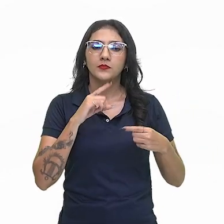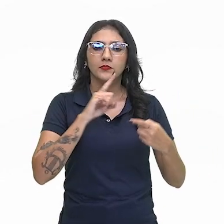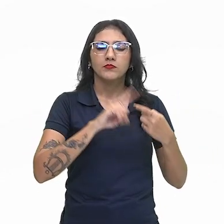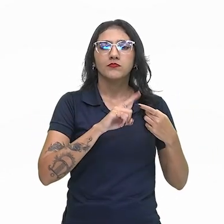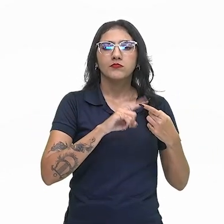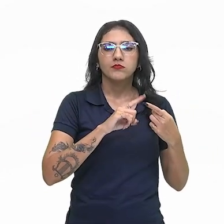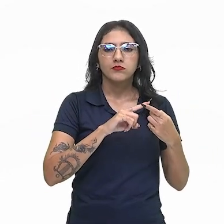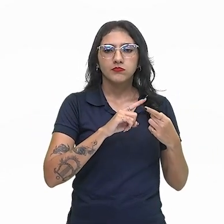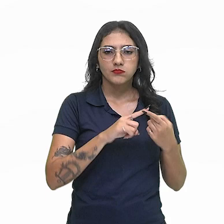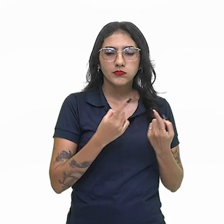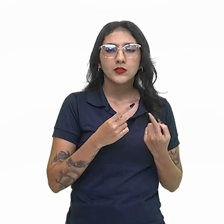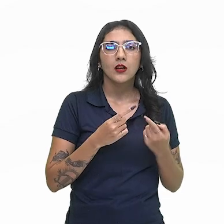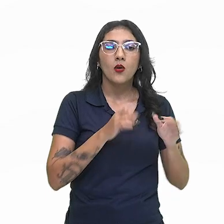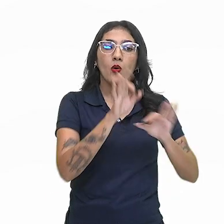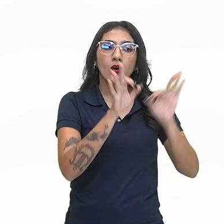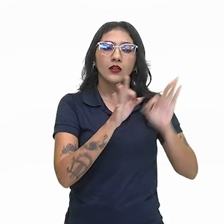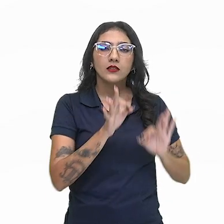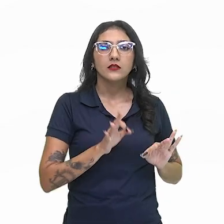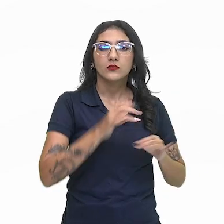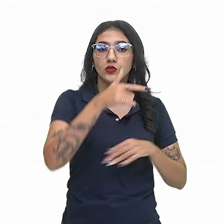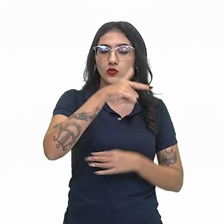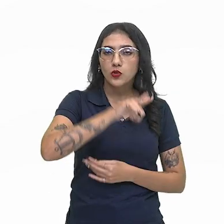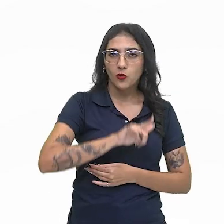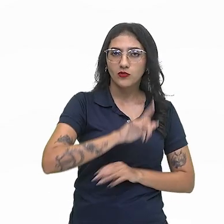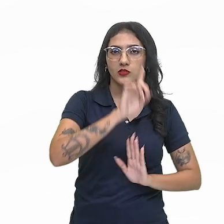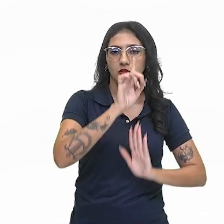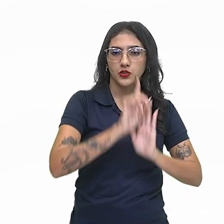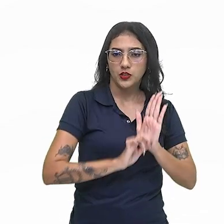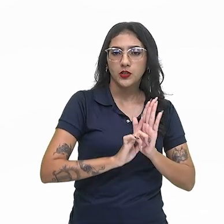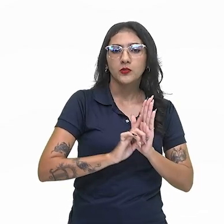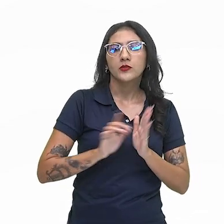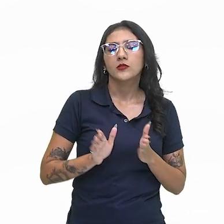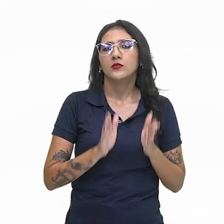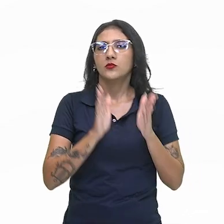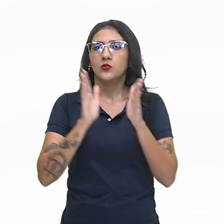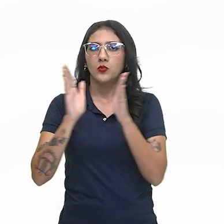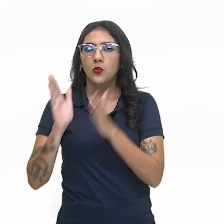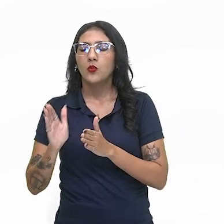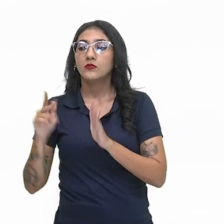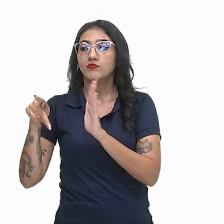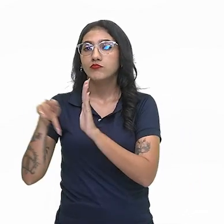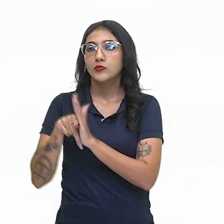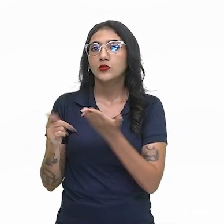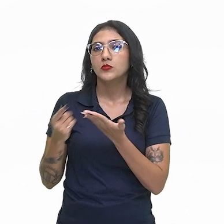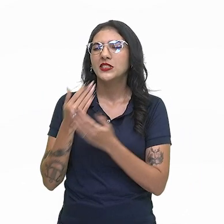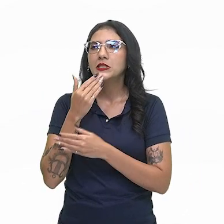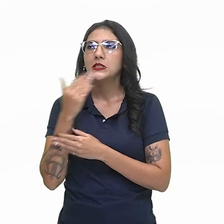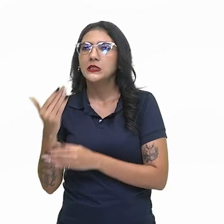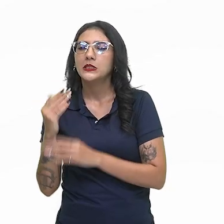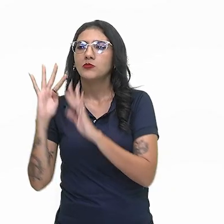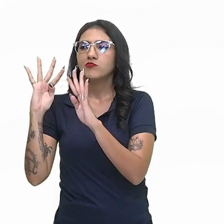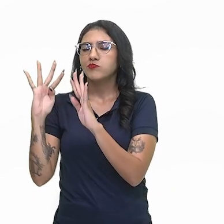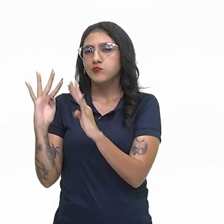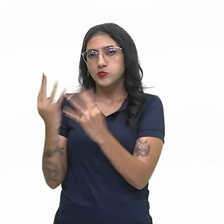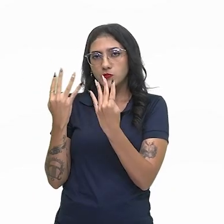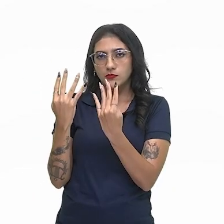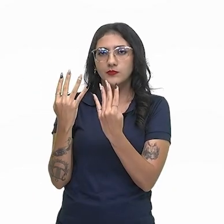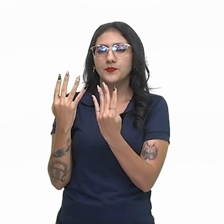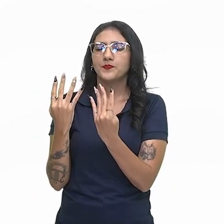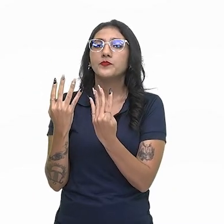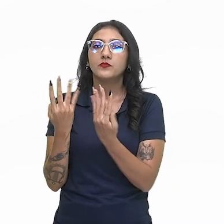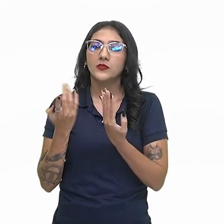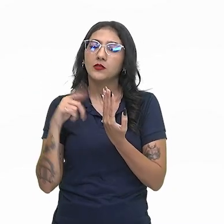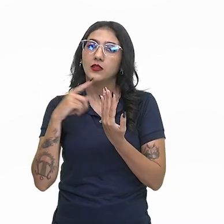por redistribuição e há uma luta que é por reconhecimento. Então, ela faz essa distinção,